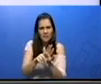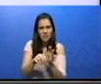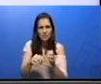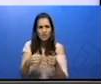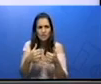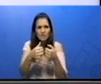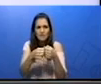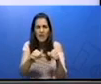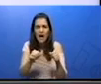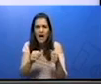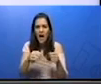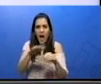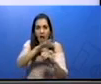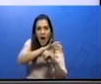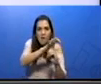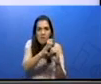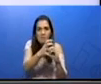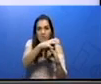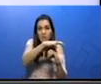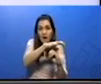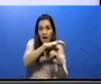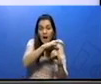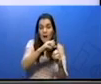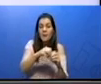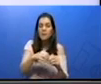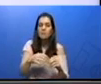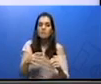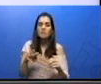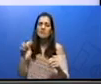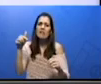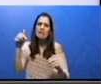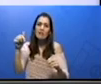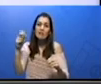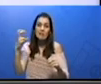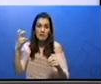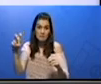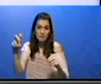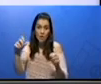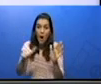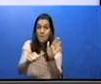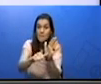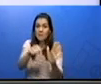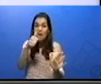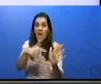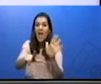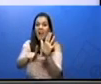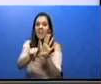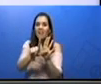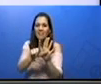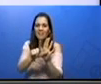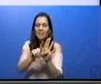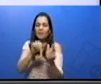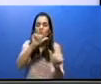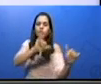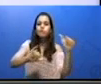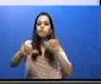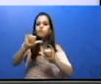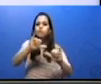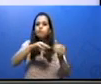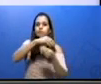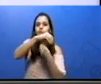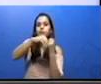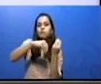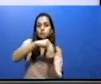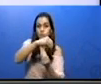foi proposta por volta de 1775 e foi a primeira das leis das combinações químicas,